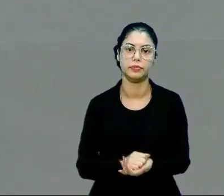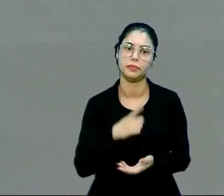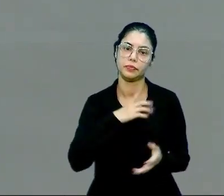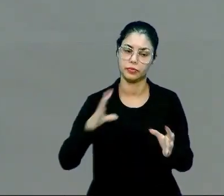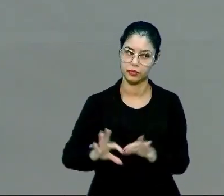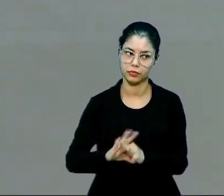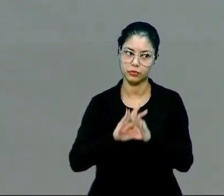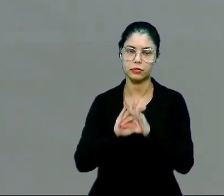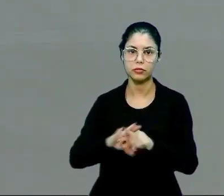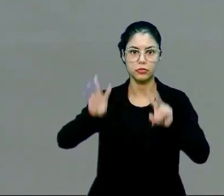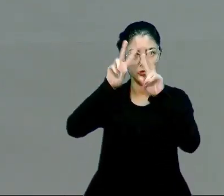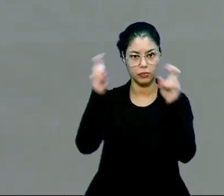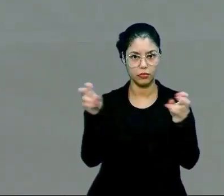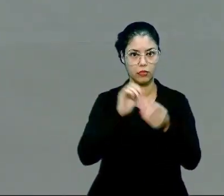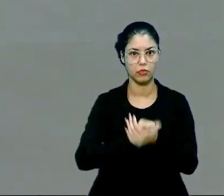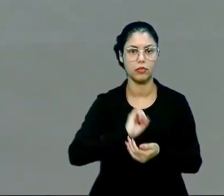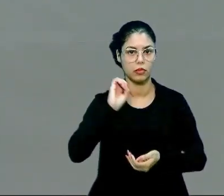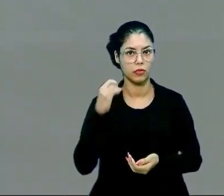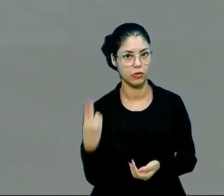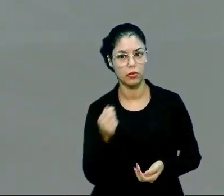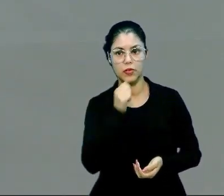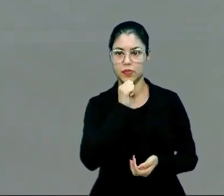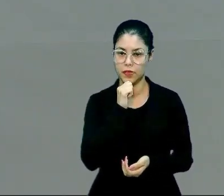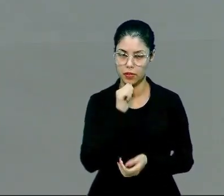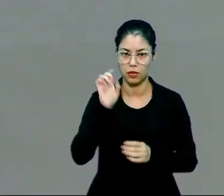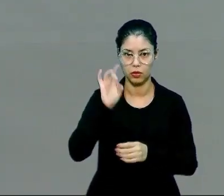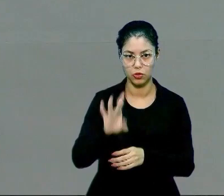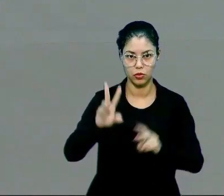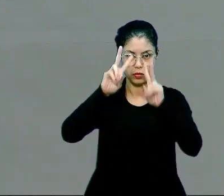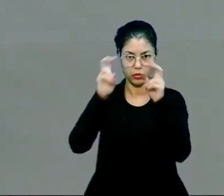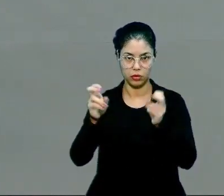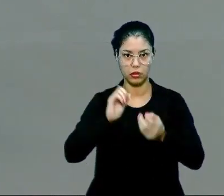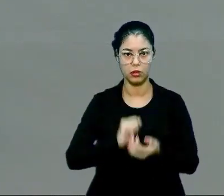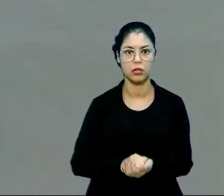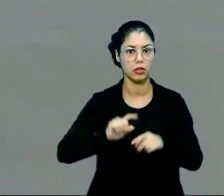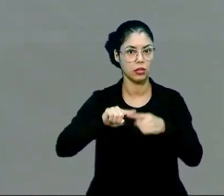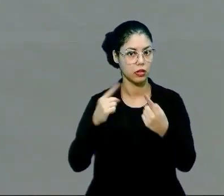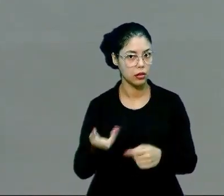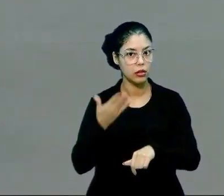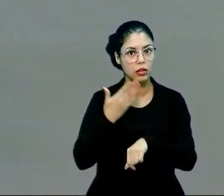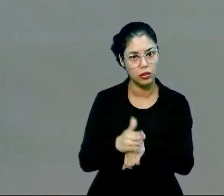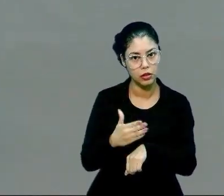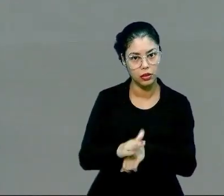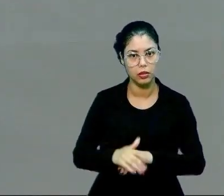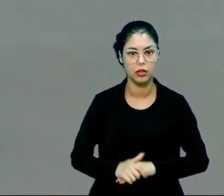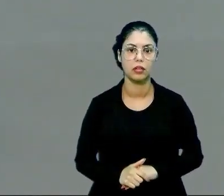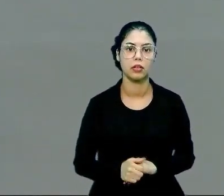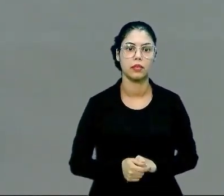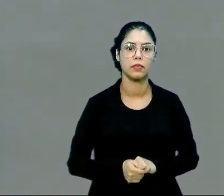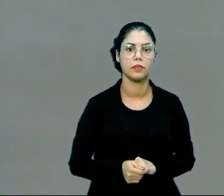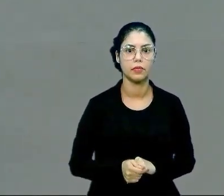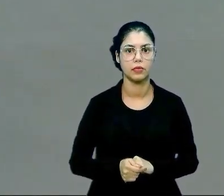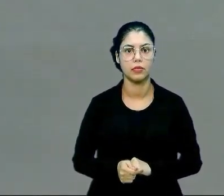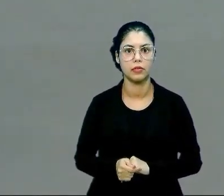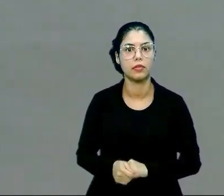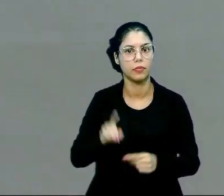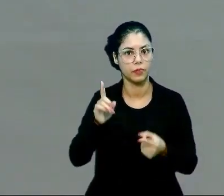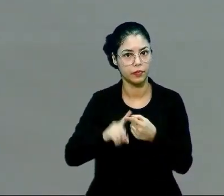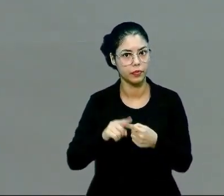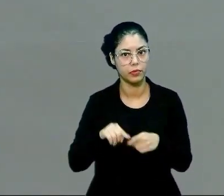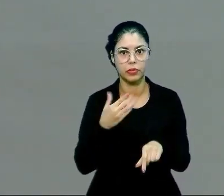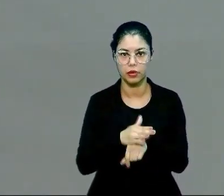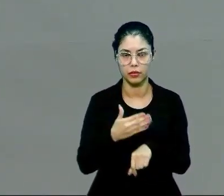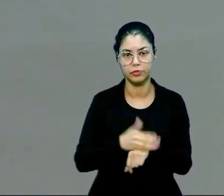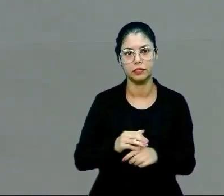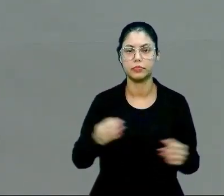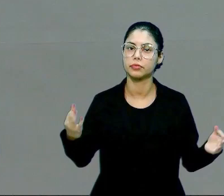tem relação com o tema, ou se você está abordando somente o assunto. Mas treine. Treine, treine, treine, porque a